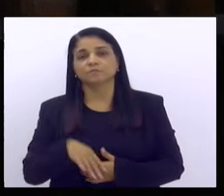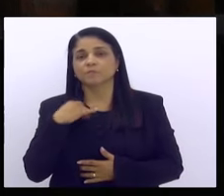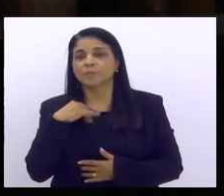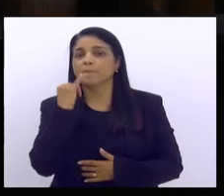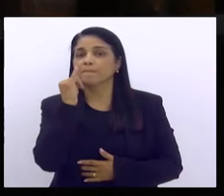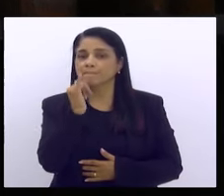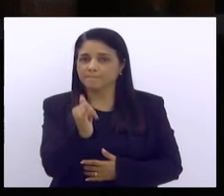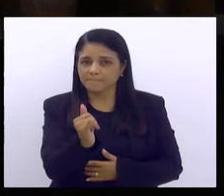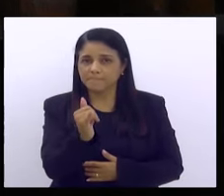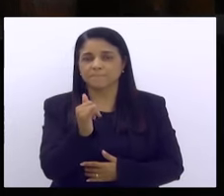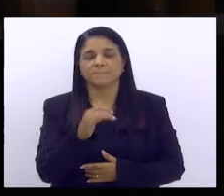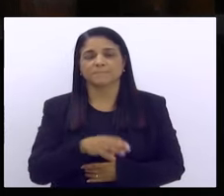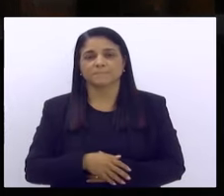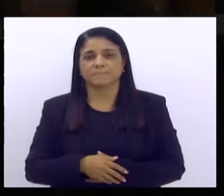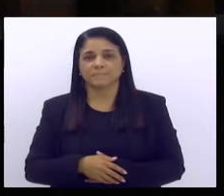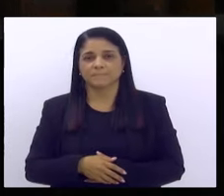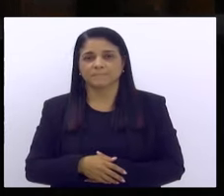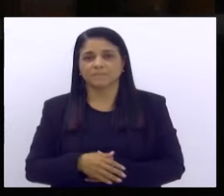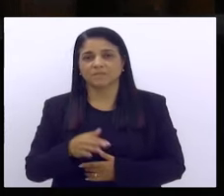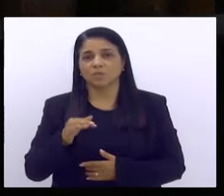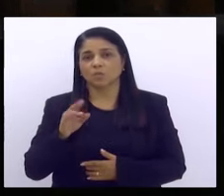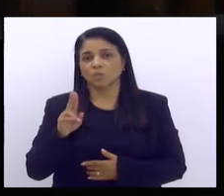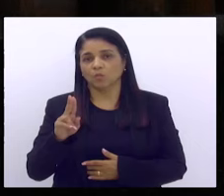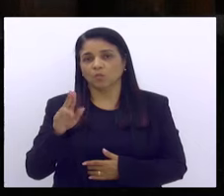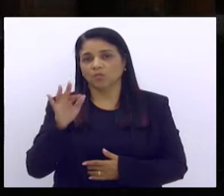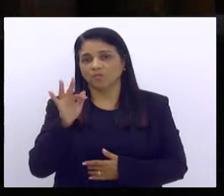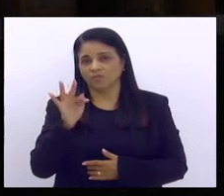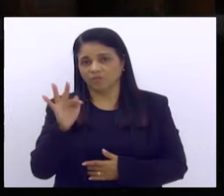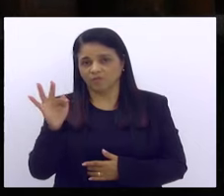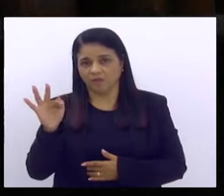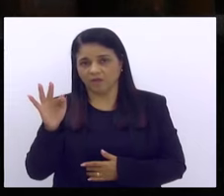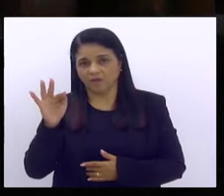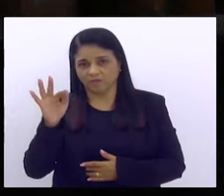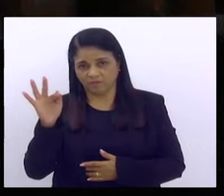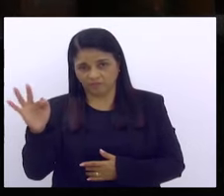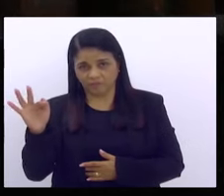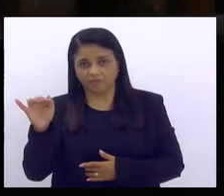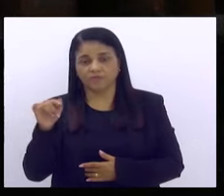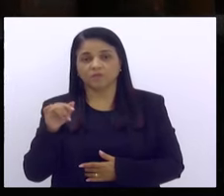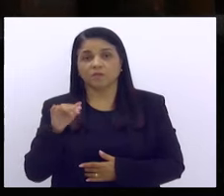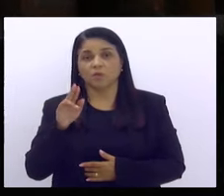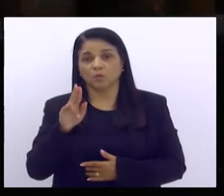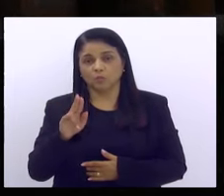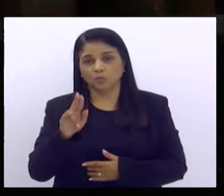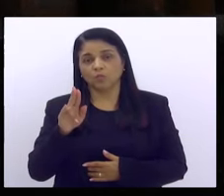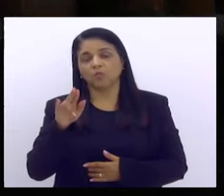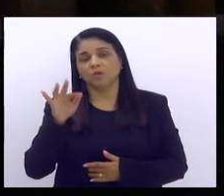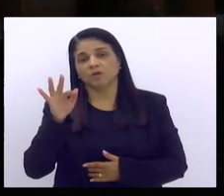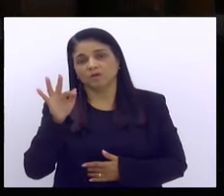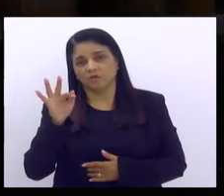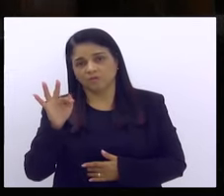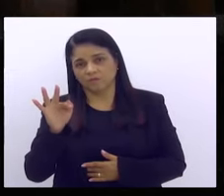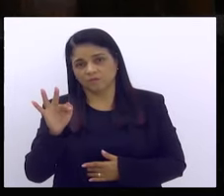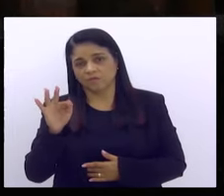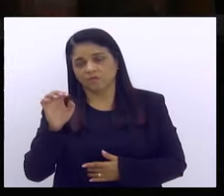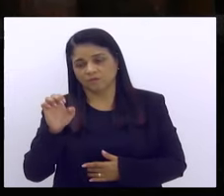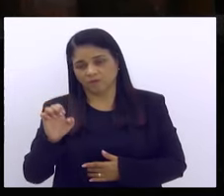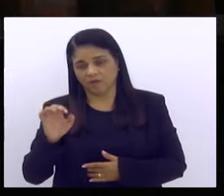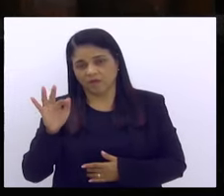dizer que o FEF, Fundo de Equilíbrio Financeiro, que foi substituído pelo